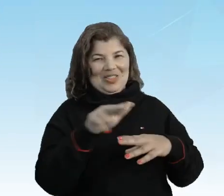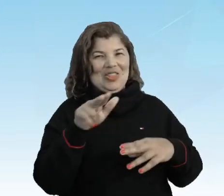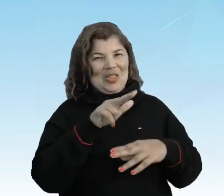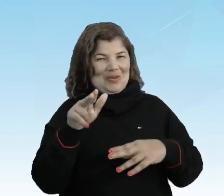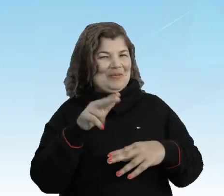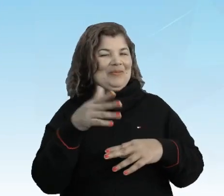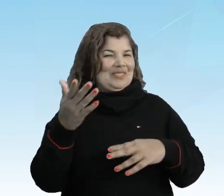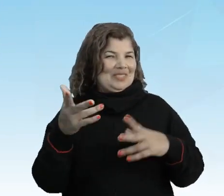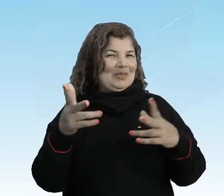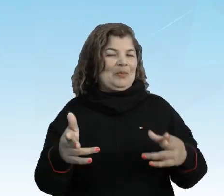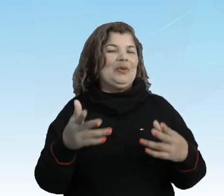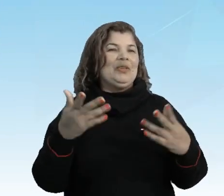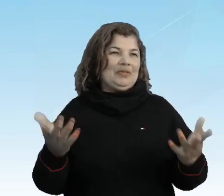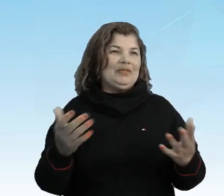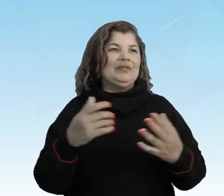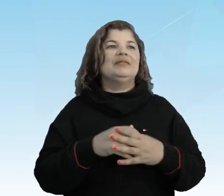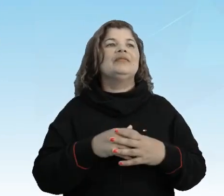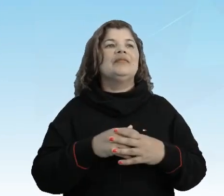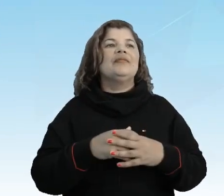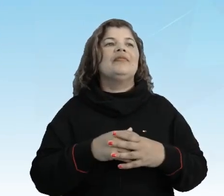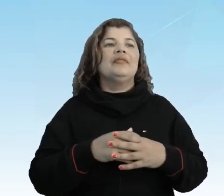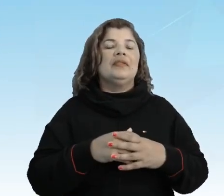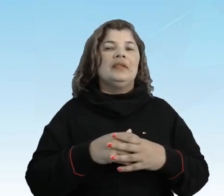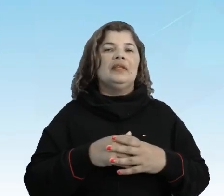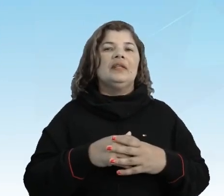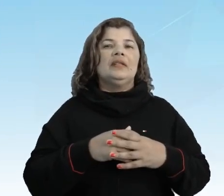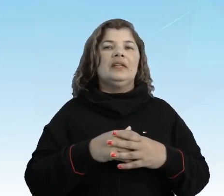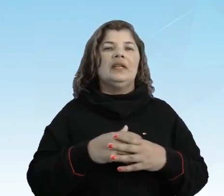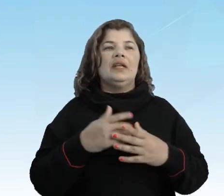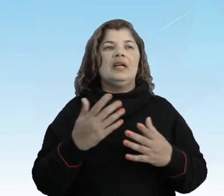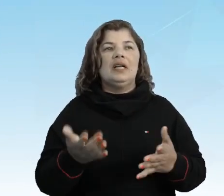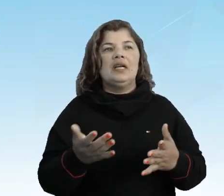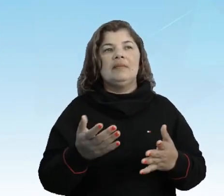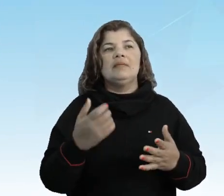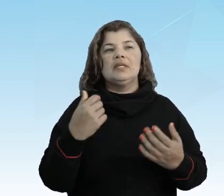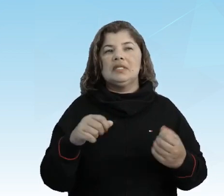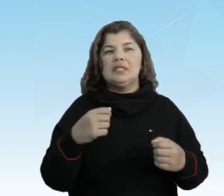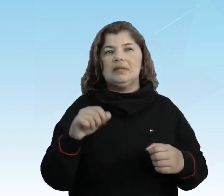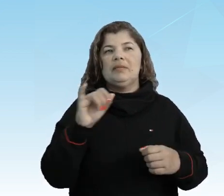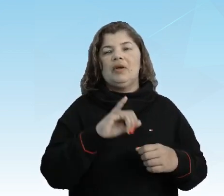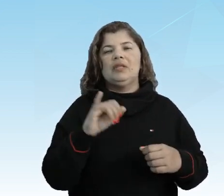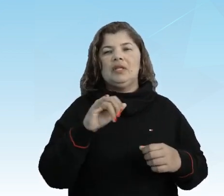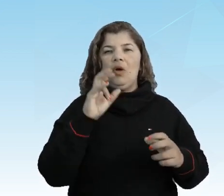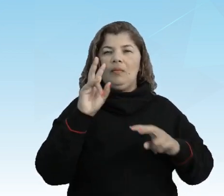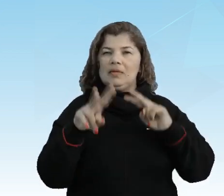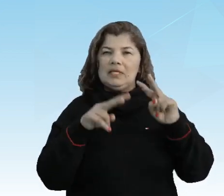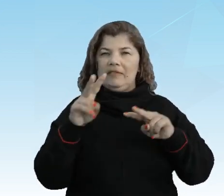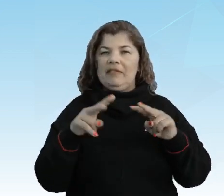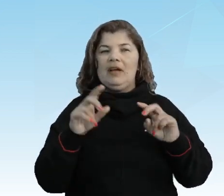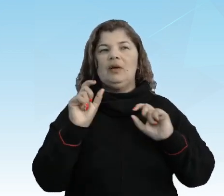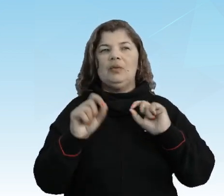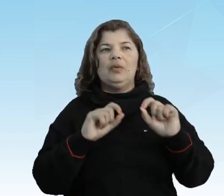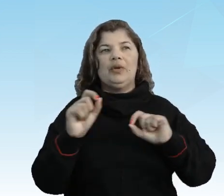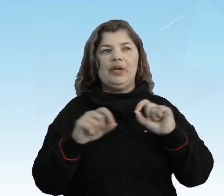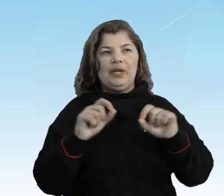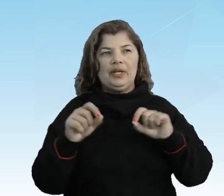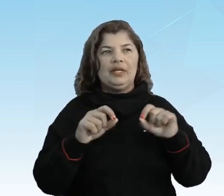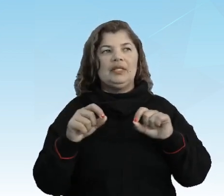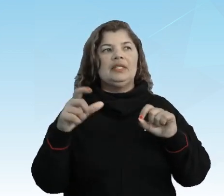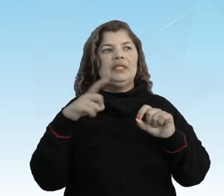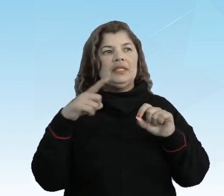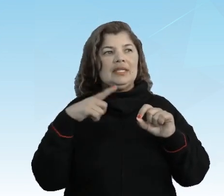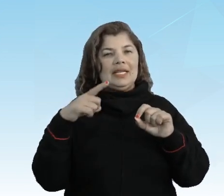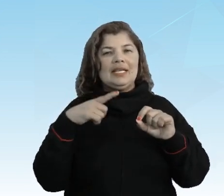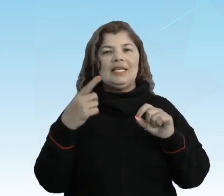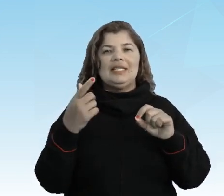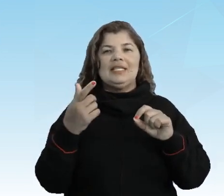cidade de Recife. É interessante, professor, justamente a gente observar, quando o senhor falou, eu gostei muito dessa questão, que ela sai da